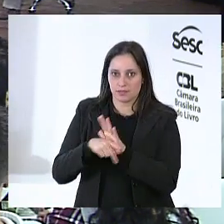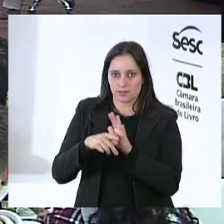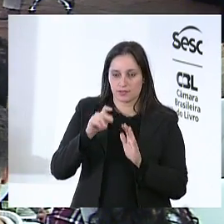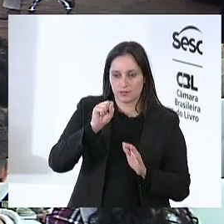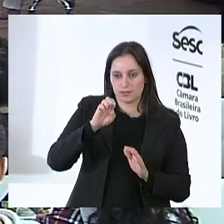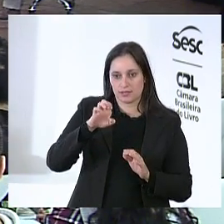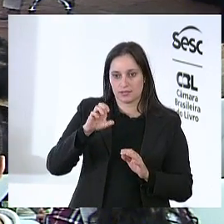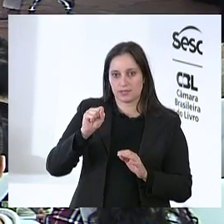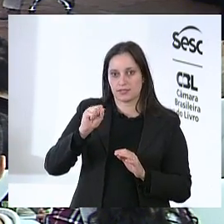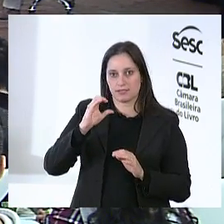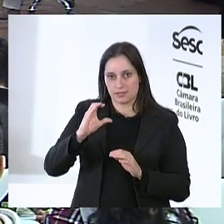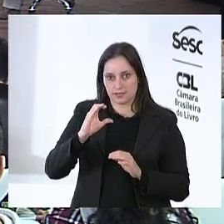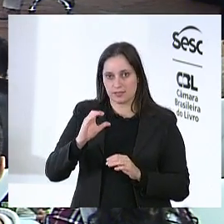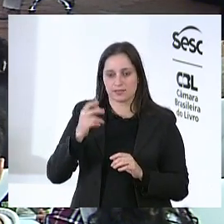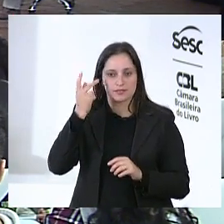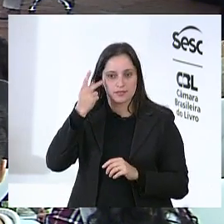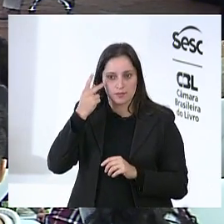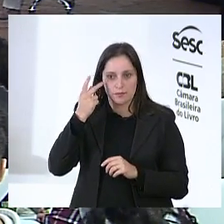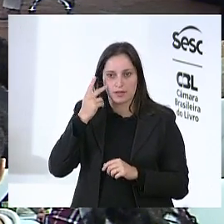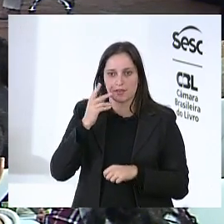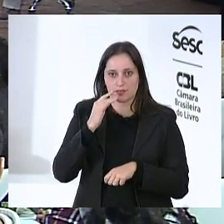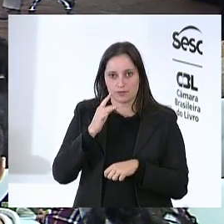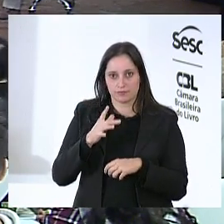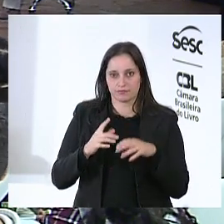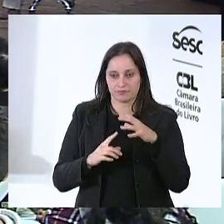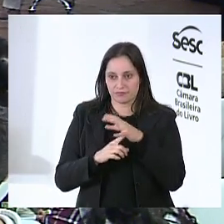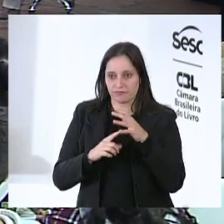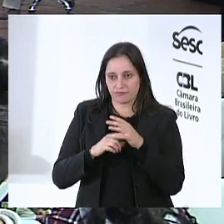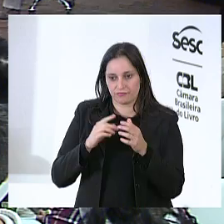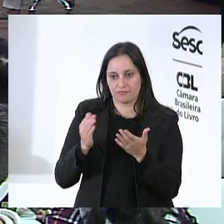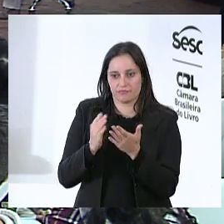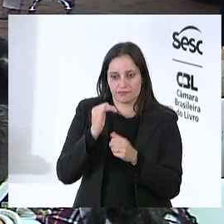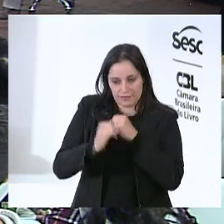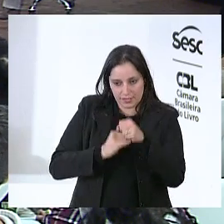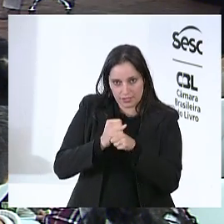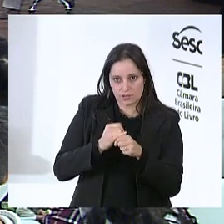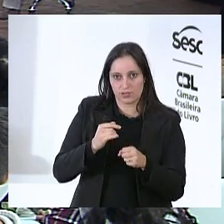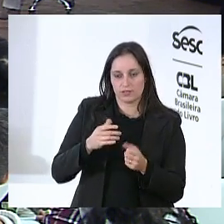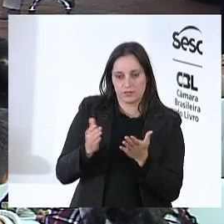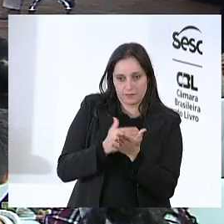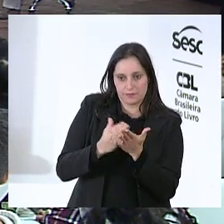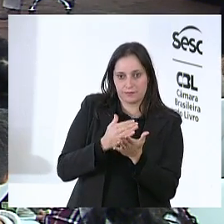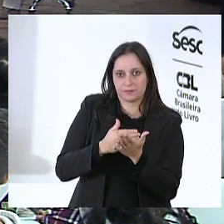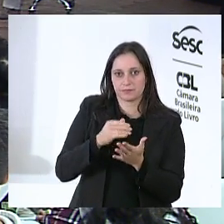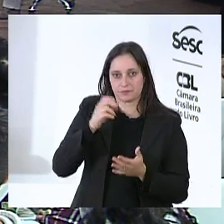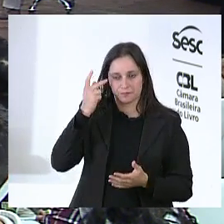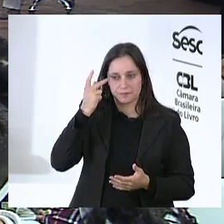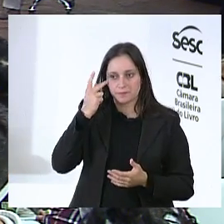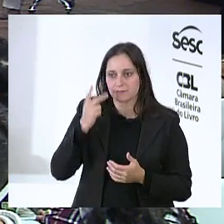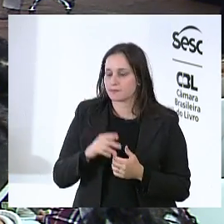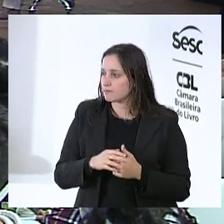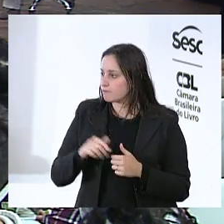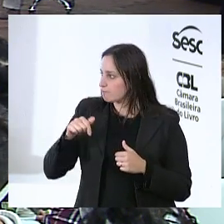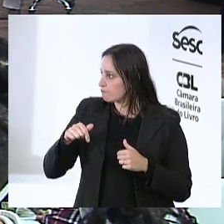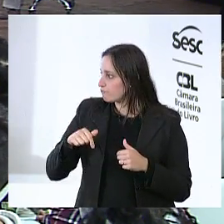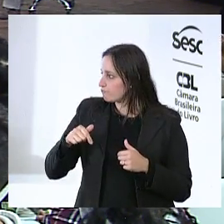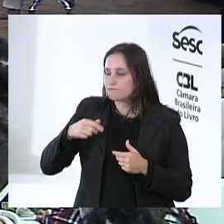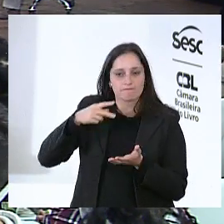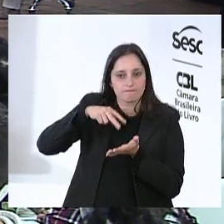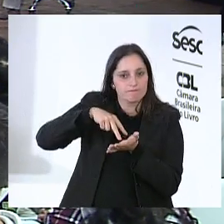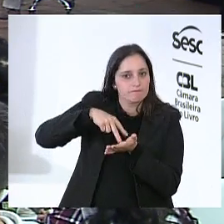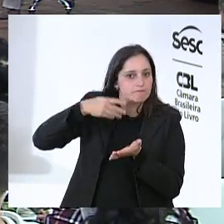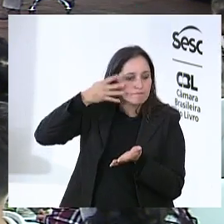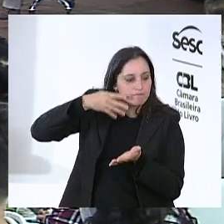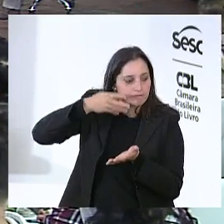Bienal Internacional do Livro de São Paulo. Essa é a mesa 1964, Outras Perspectivas.